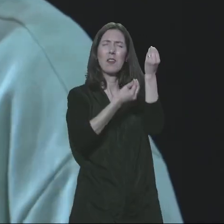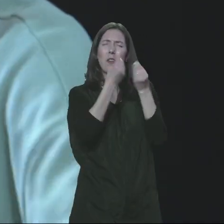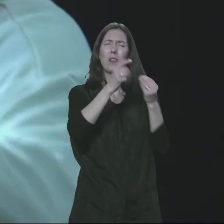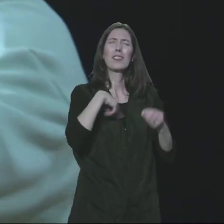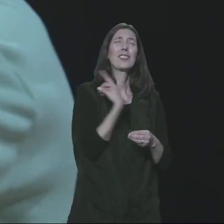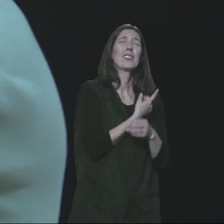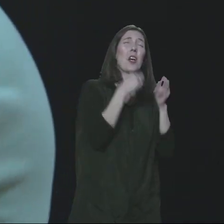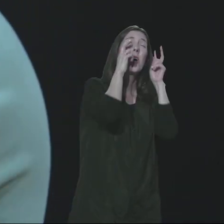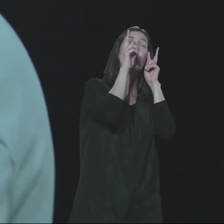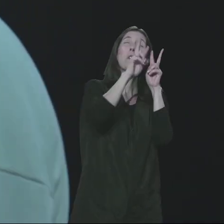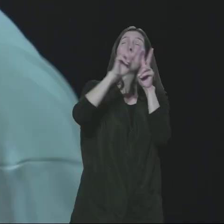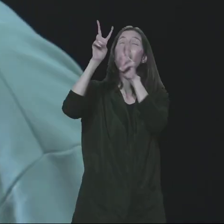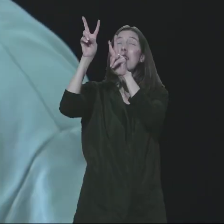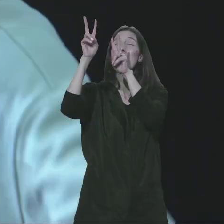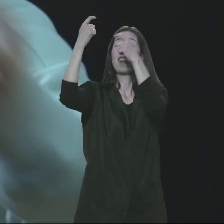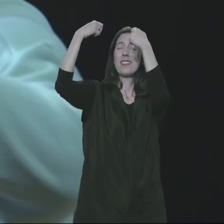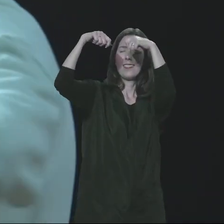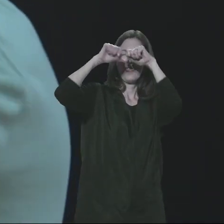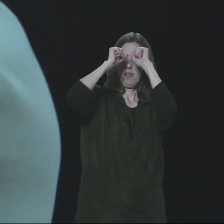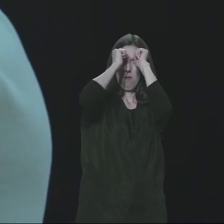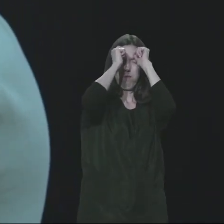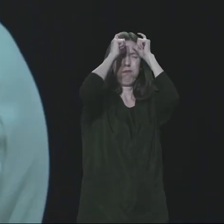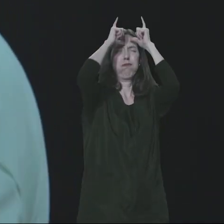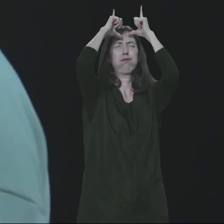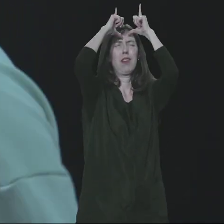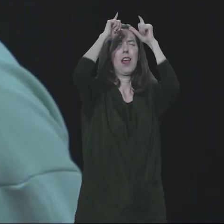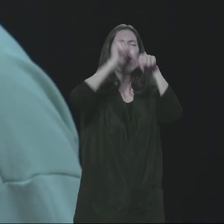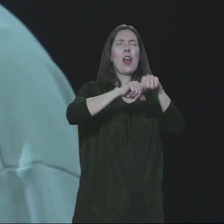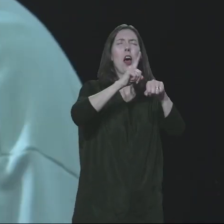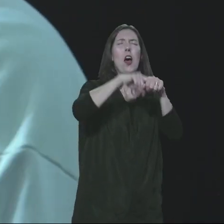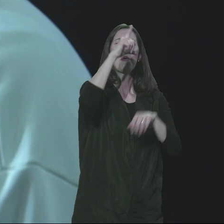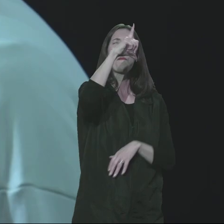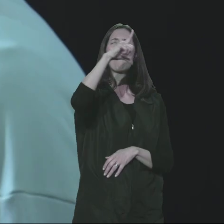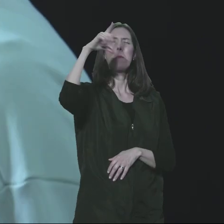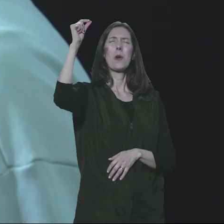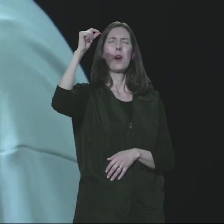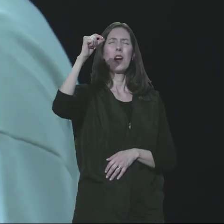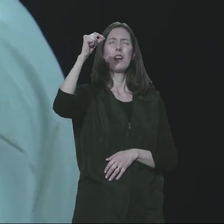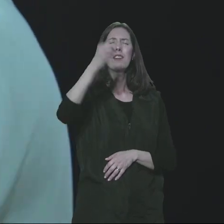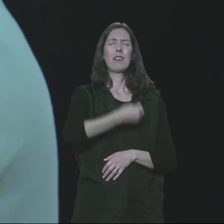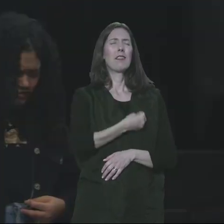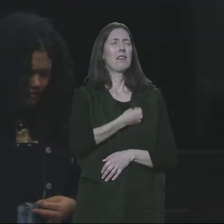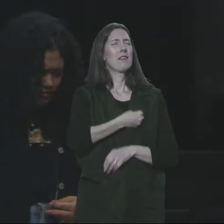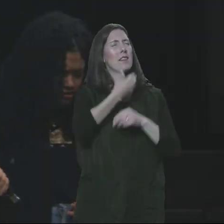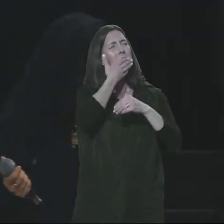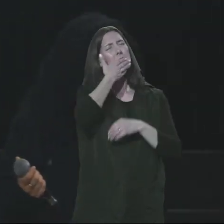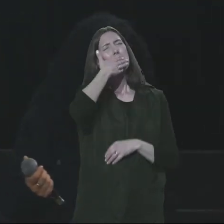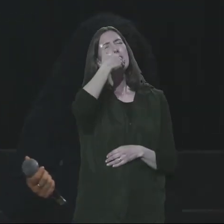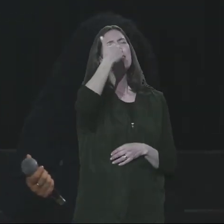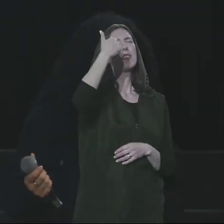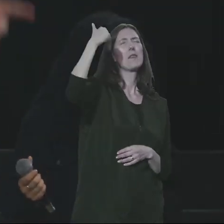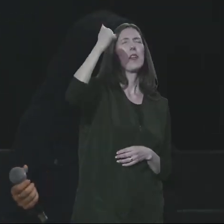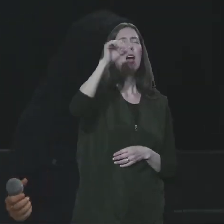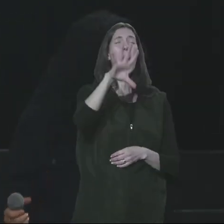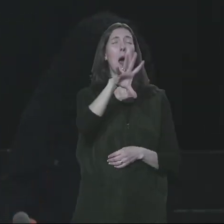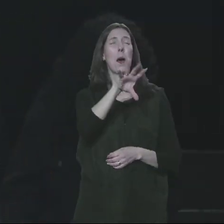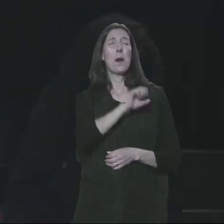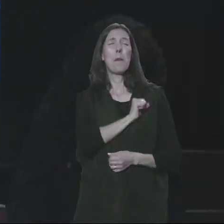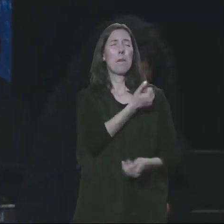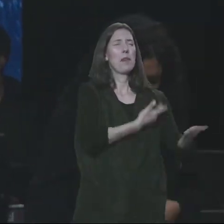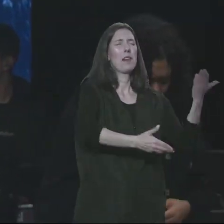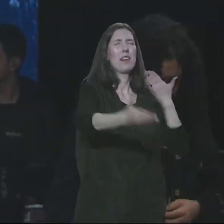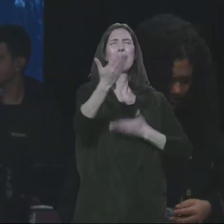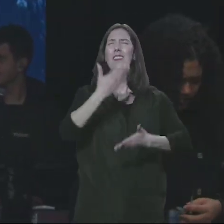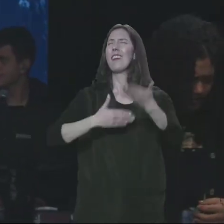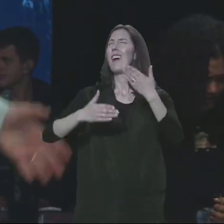nós possamos crescer, saímos daqui melhores do que nós entramos, Pai, e amar o próximo como o Senhor